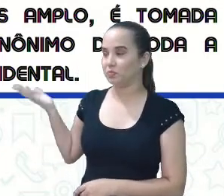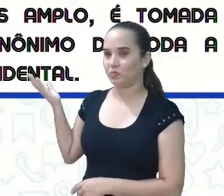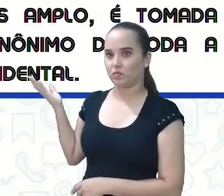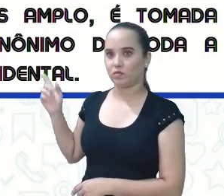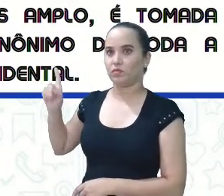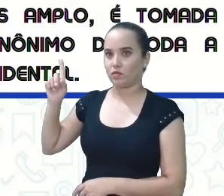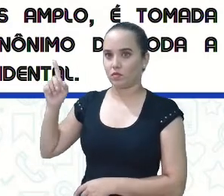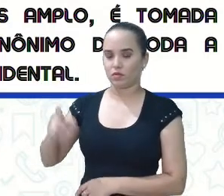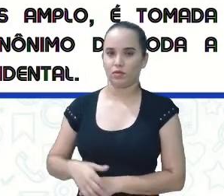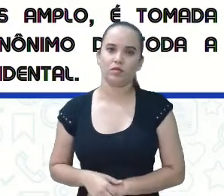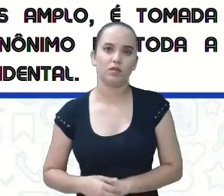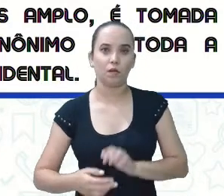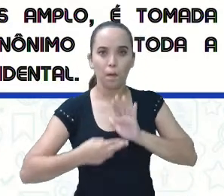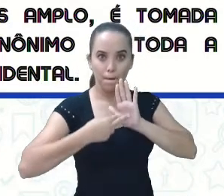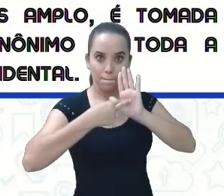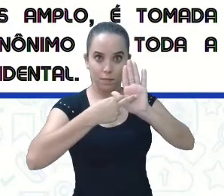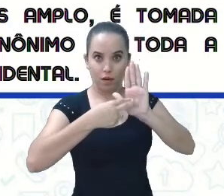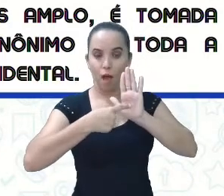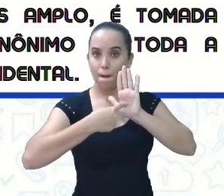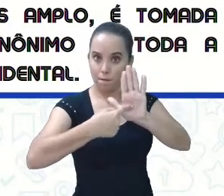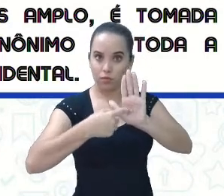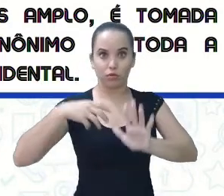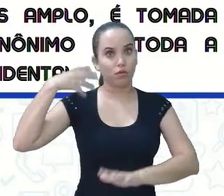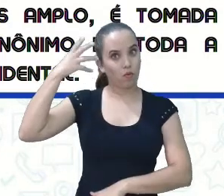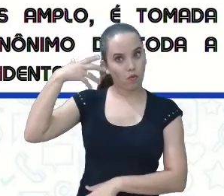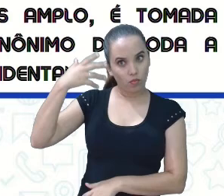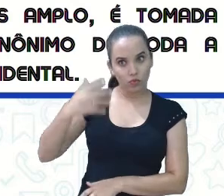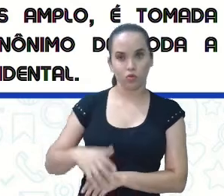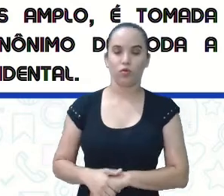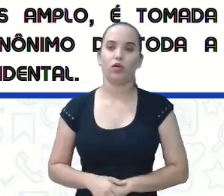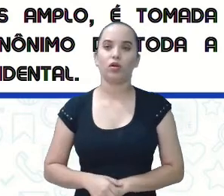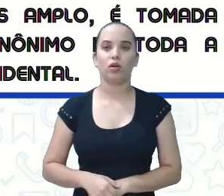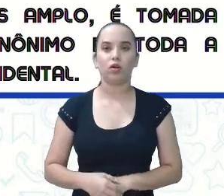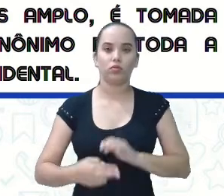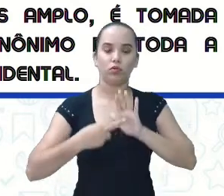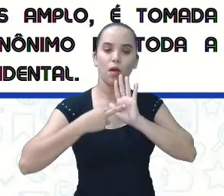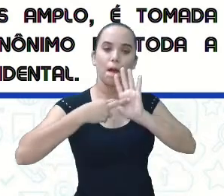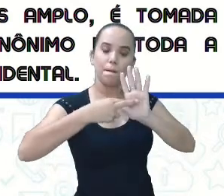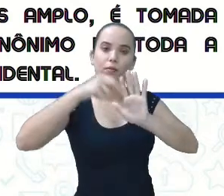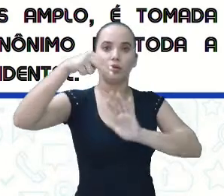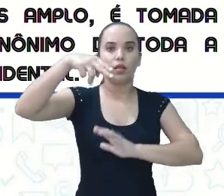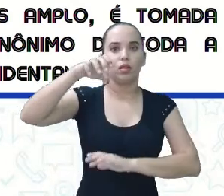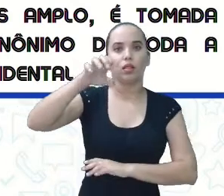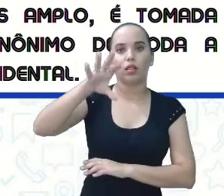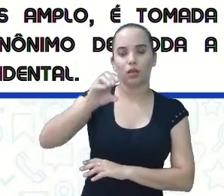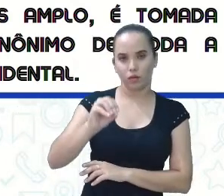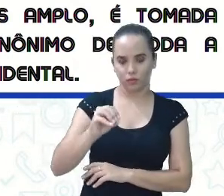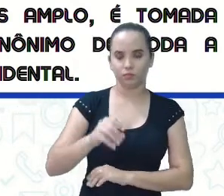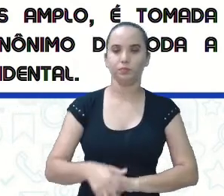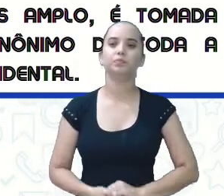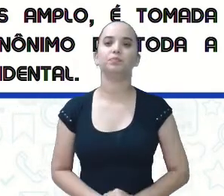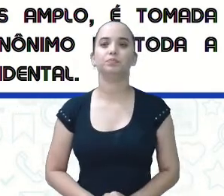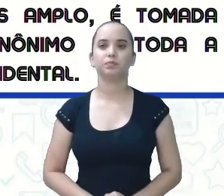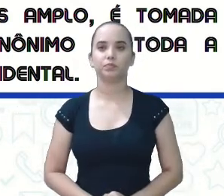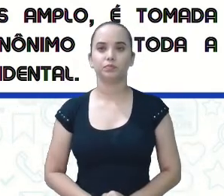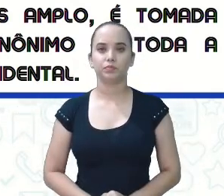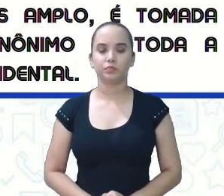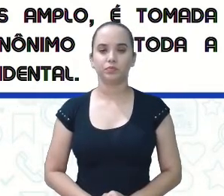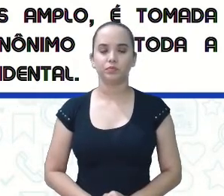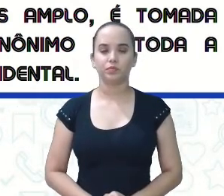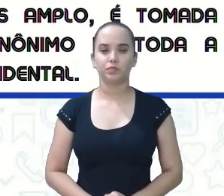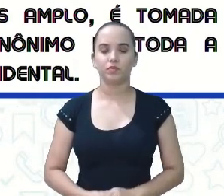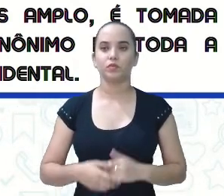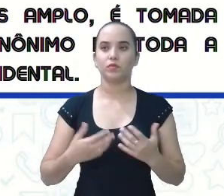Olha aí essa ópera, período clássico, neoclássico, ok?